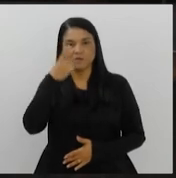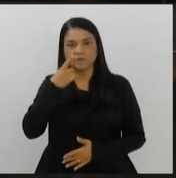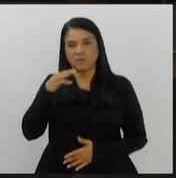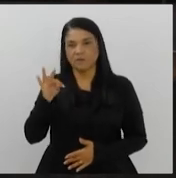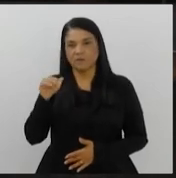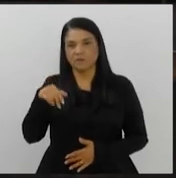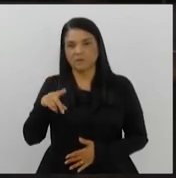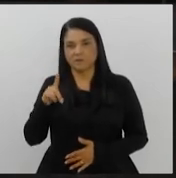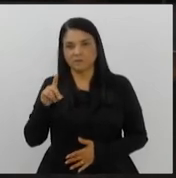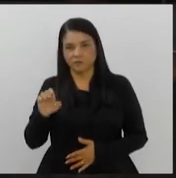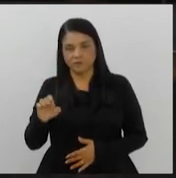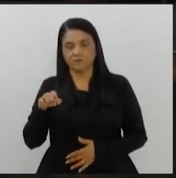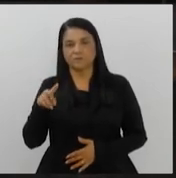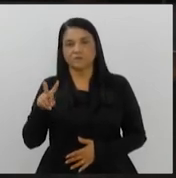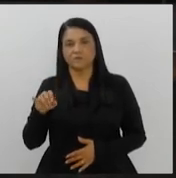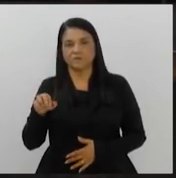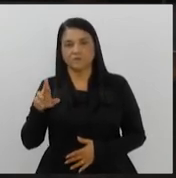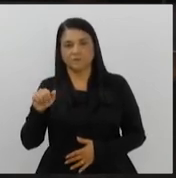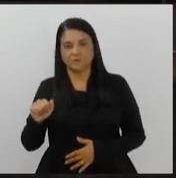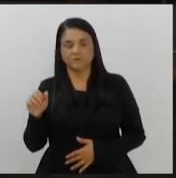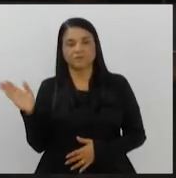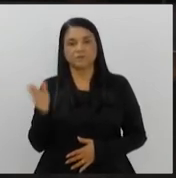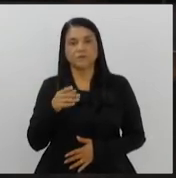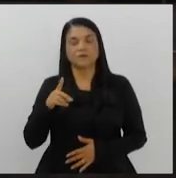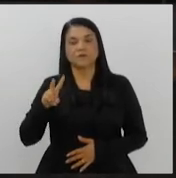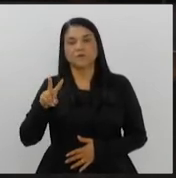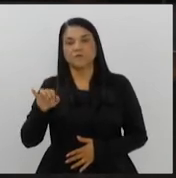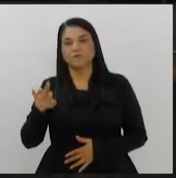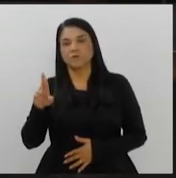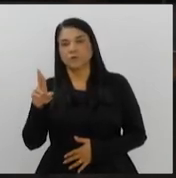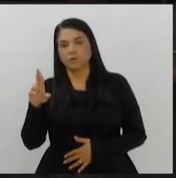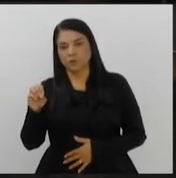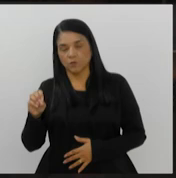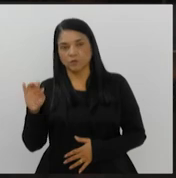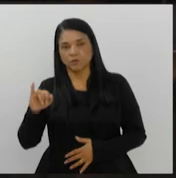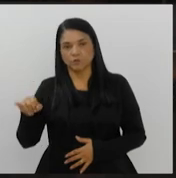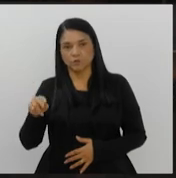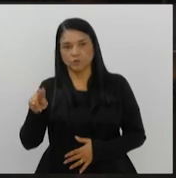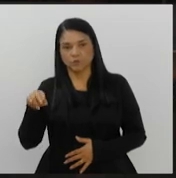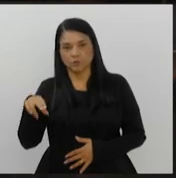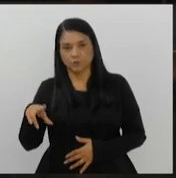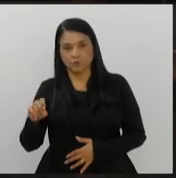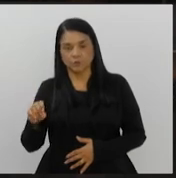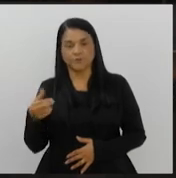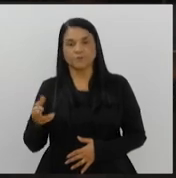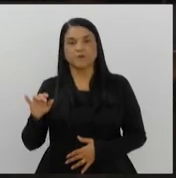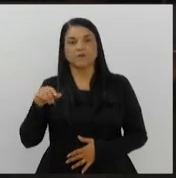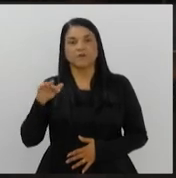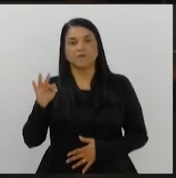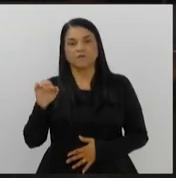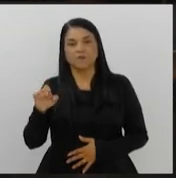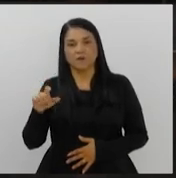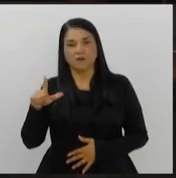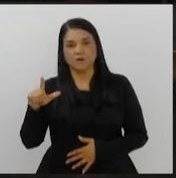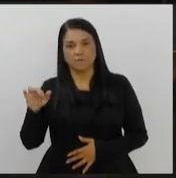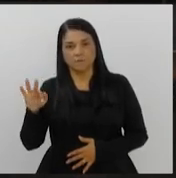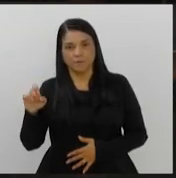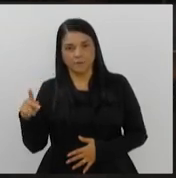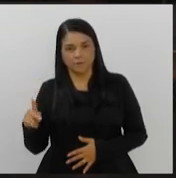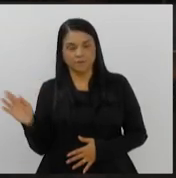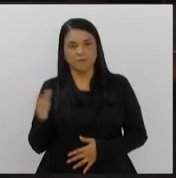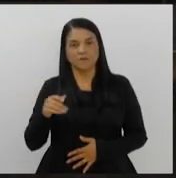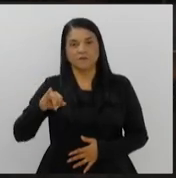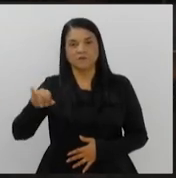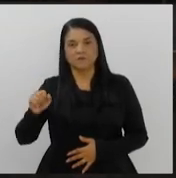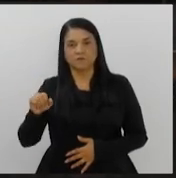Tandy Vieira, deputado Vitor Júnior, deputado Felipe Pobel, deputado Jair Bittencourt,